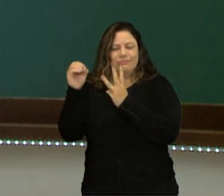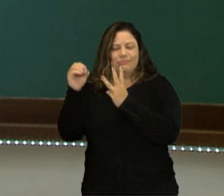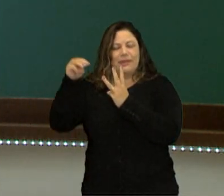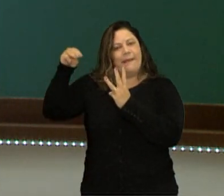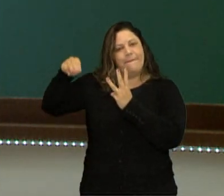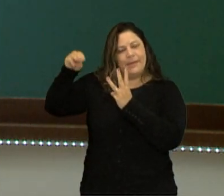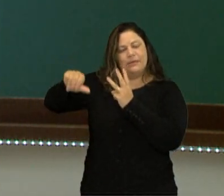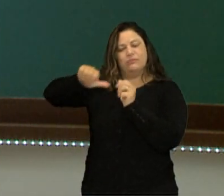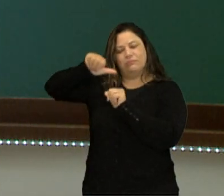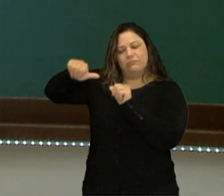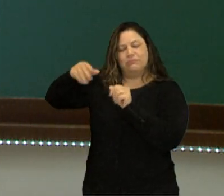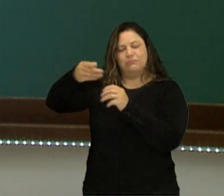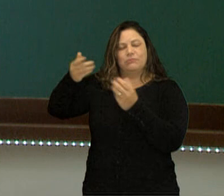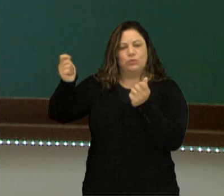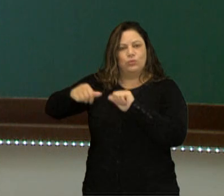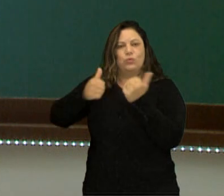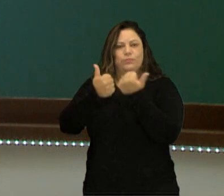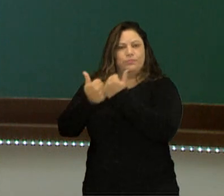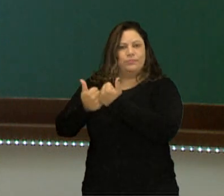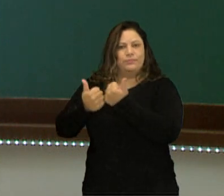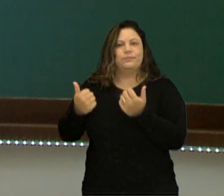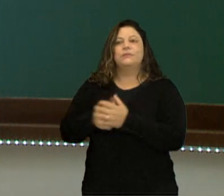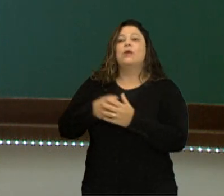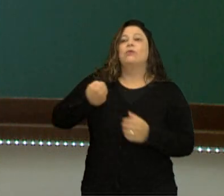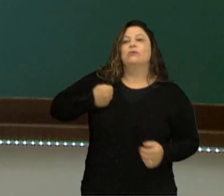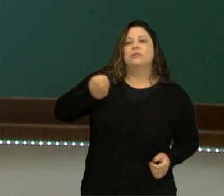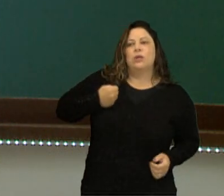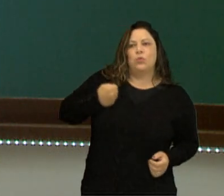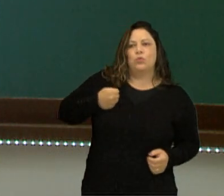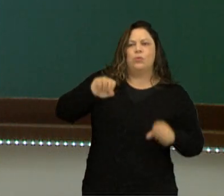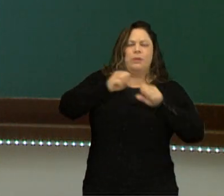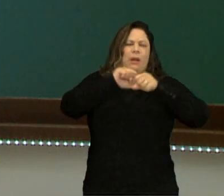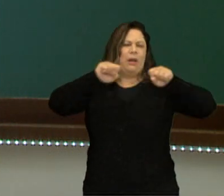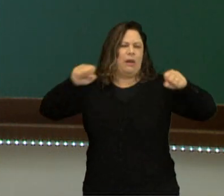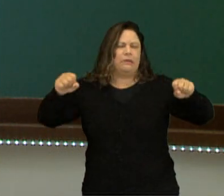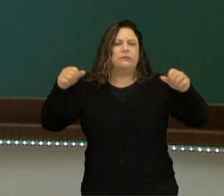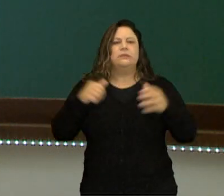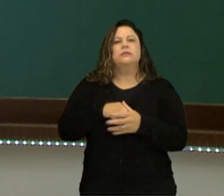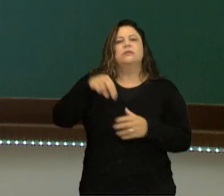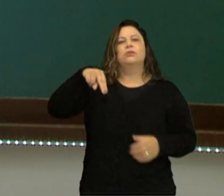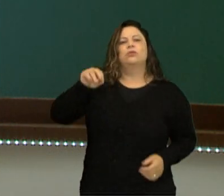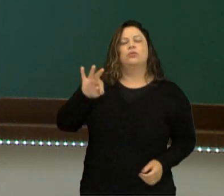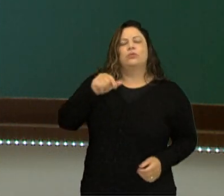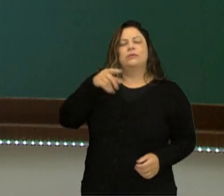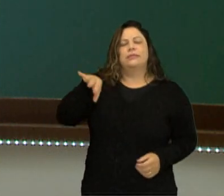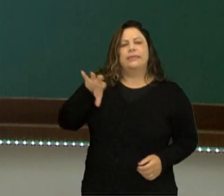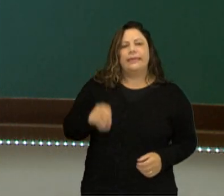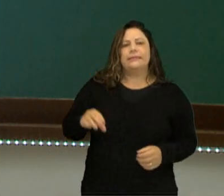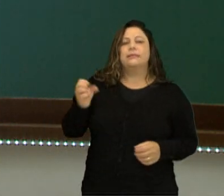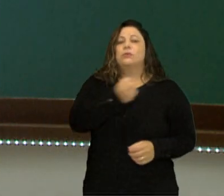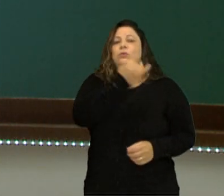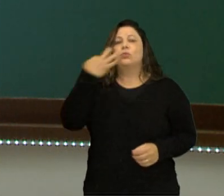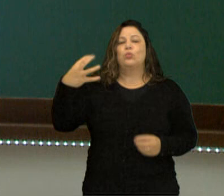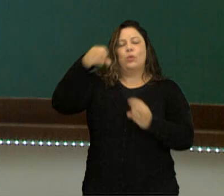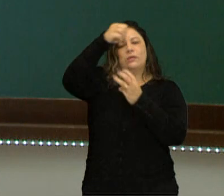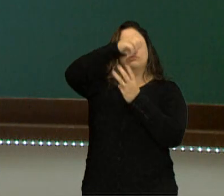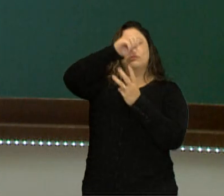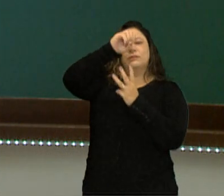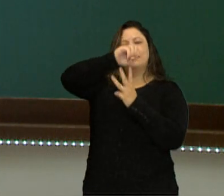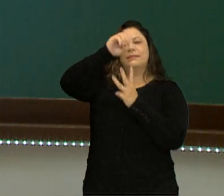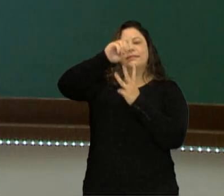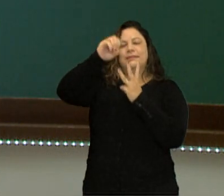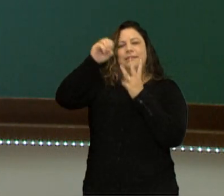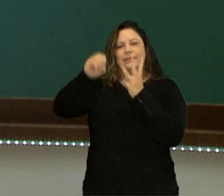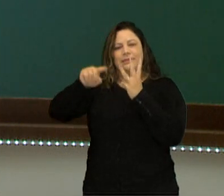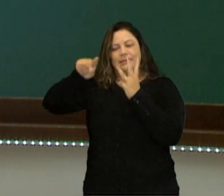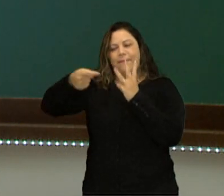metros. Então, você tem esse número gigantesco. Em notação científica, você conta as casas decimais que você está mudando a vírgula.